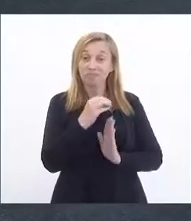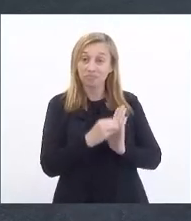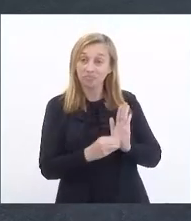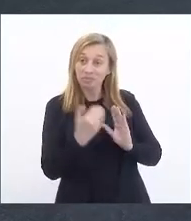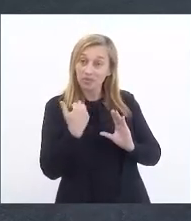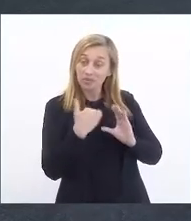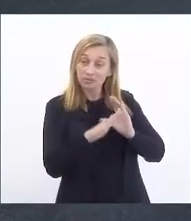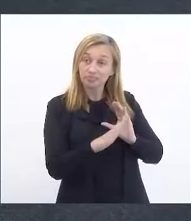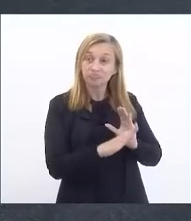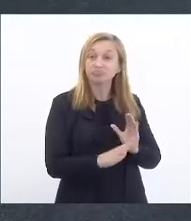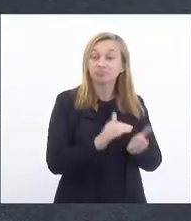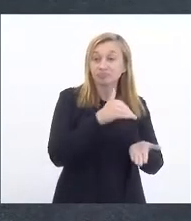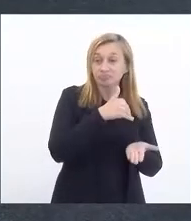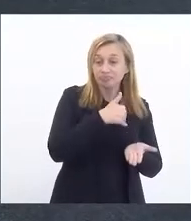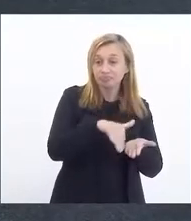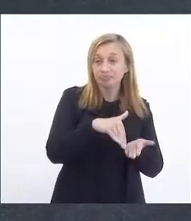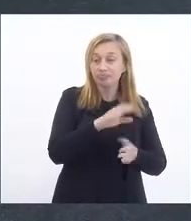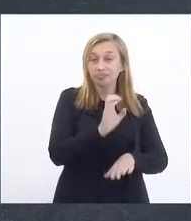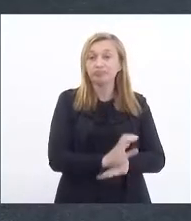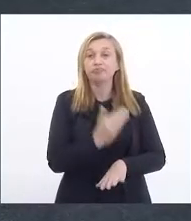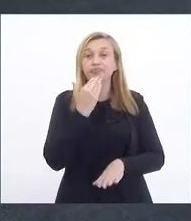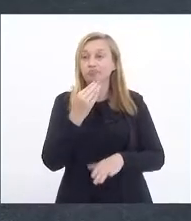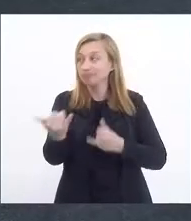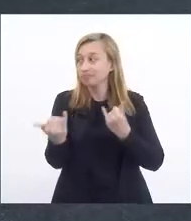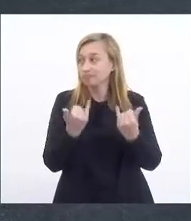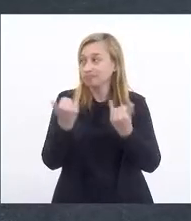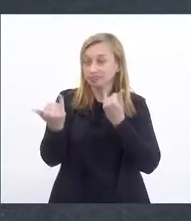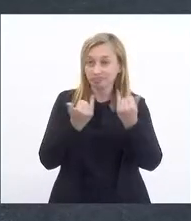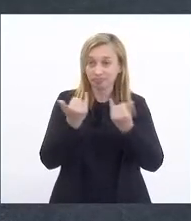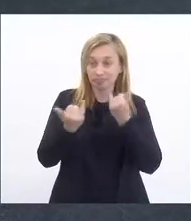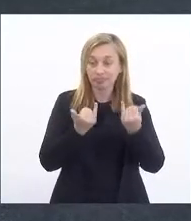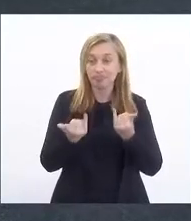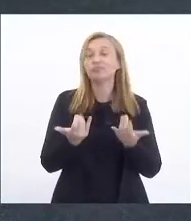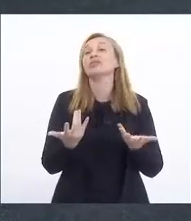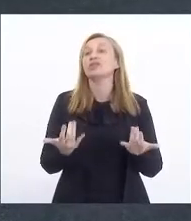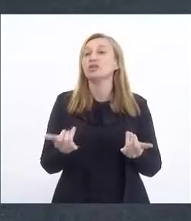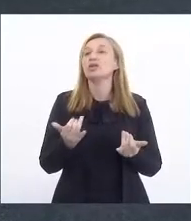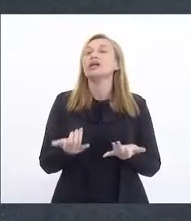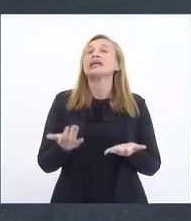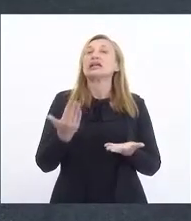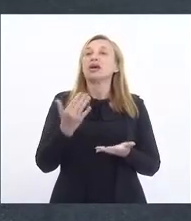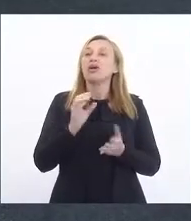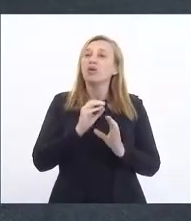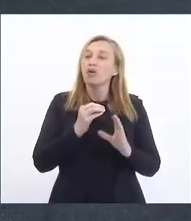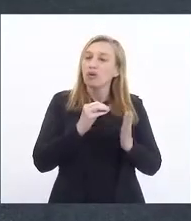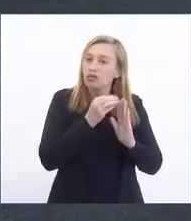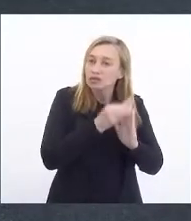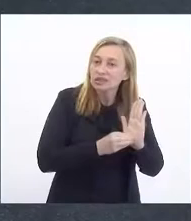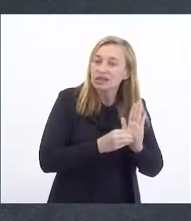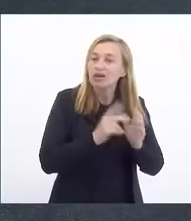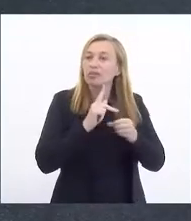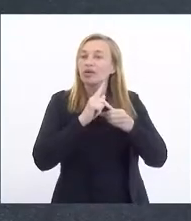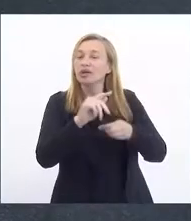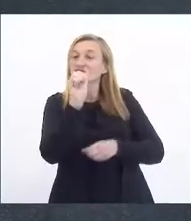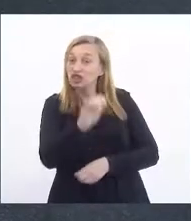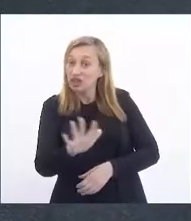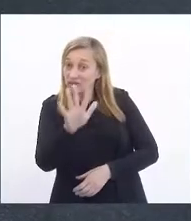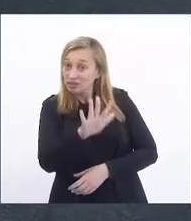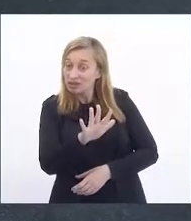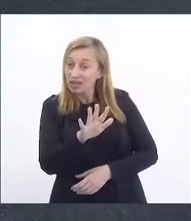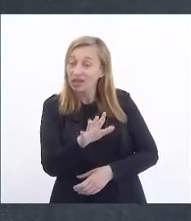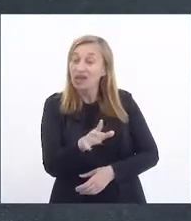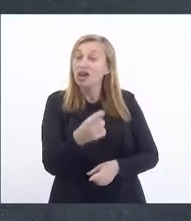secretário de estado pedindo informações ao secretário de estado de saúde oficiei a procuradoria geral de estado